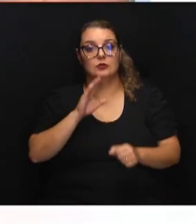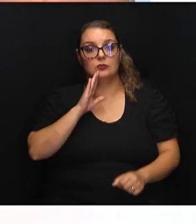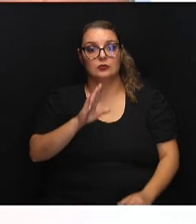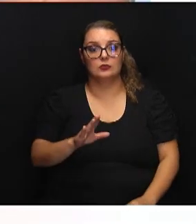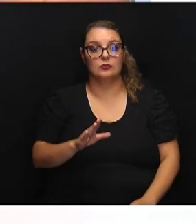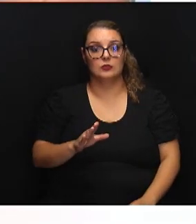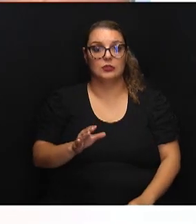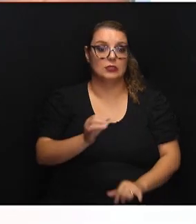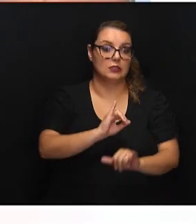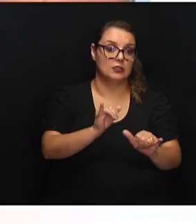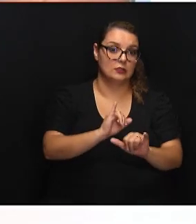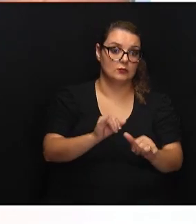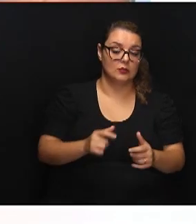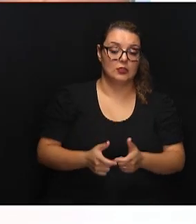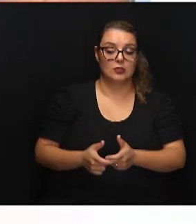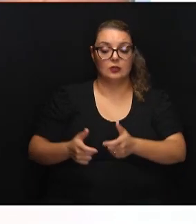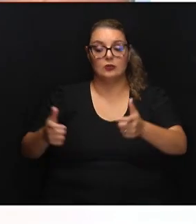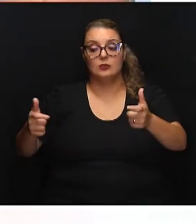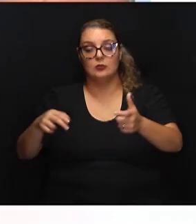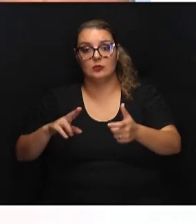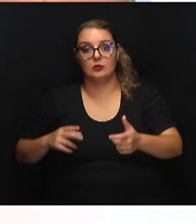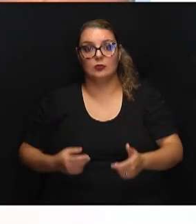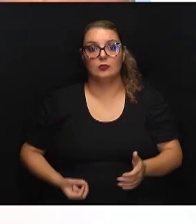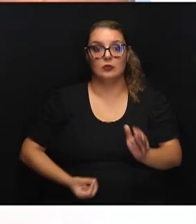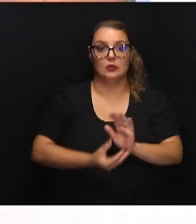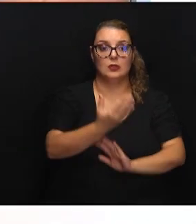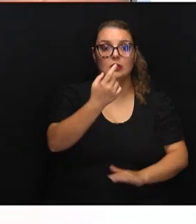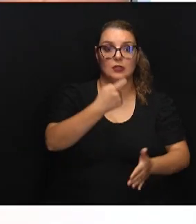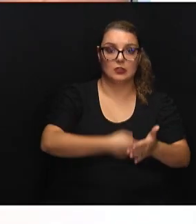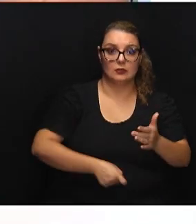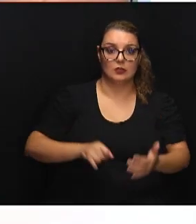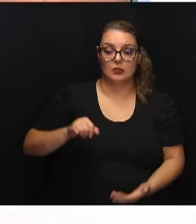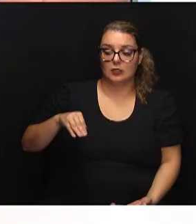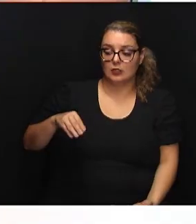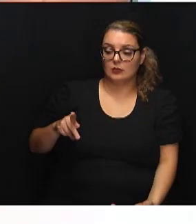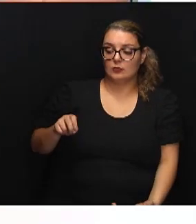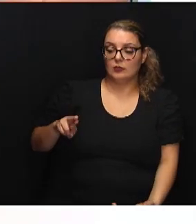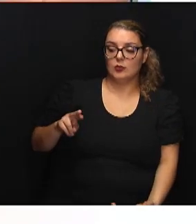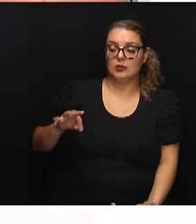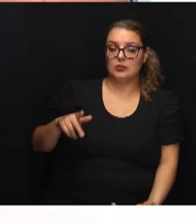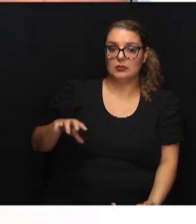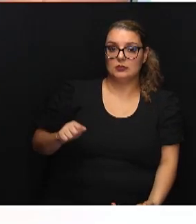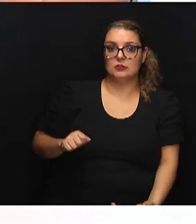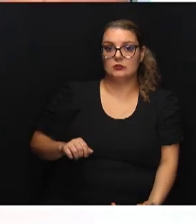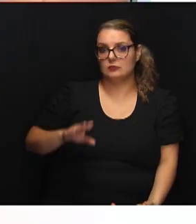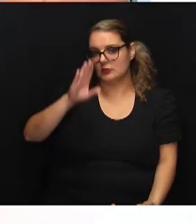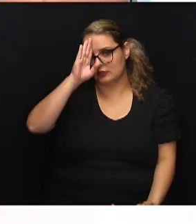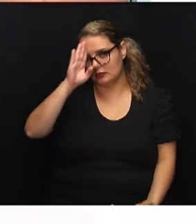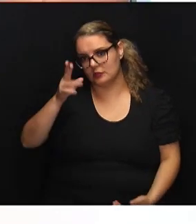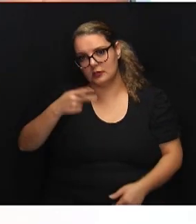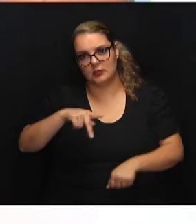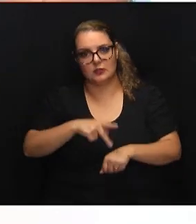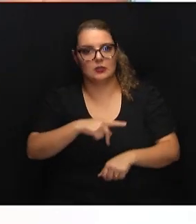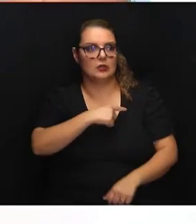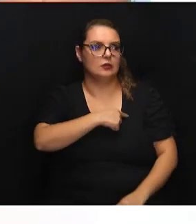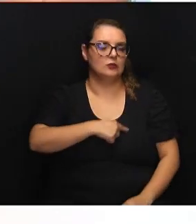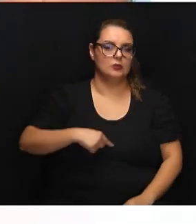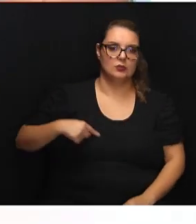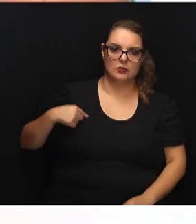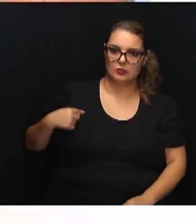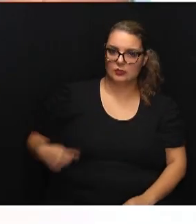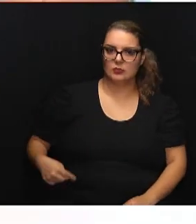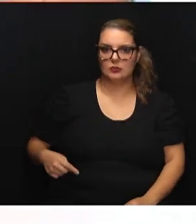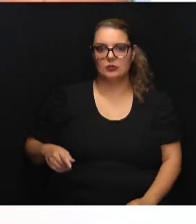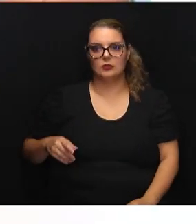é aumentar ou criar tarifas sobre importações. Sobretudo dos países China, dos